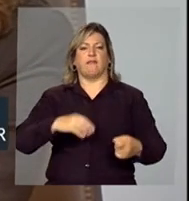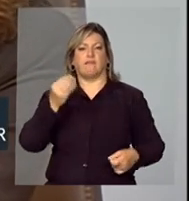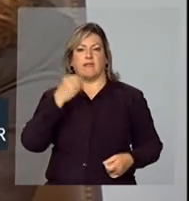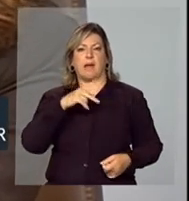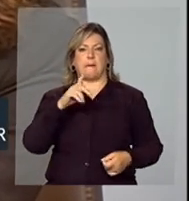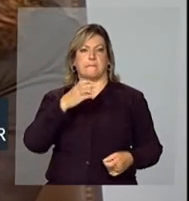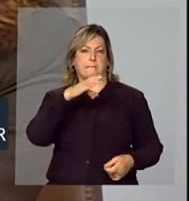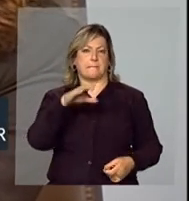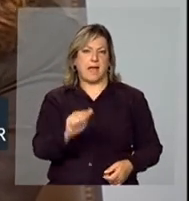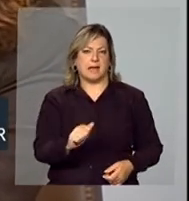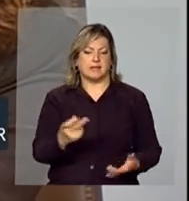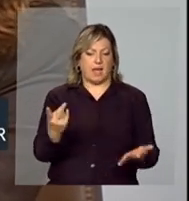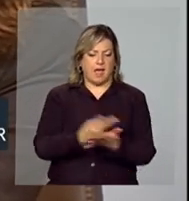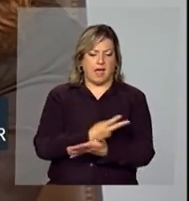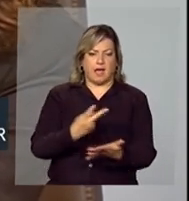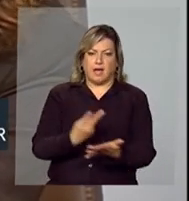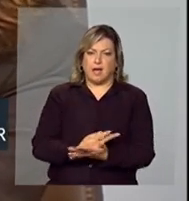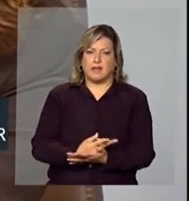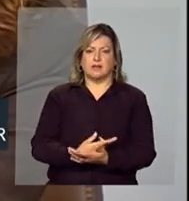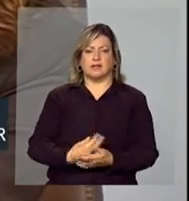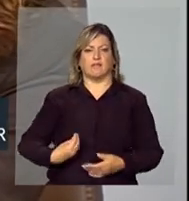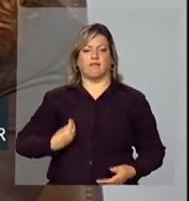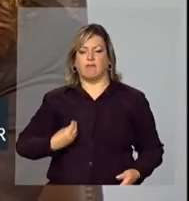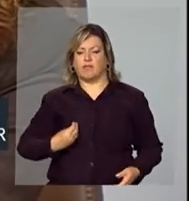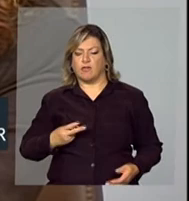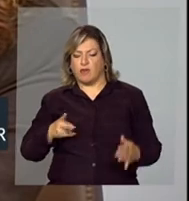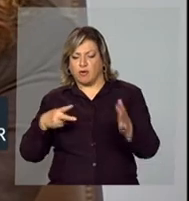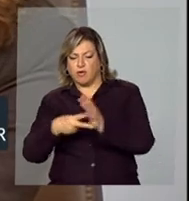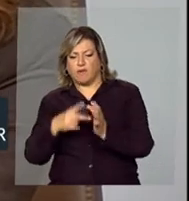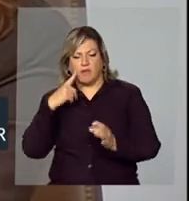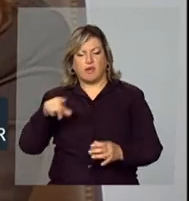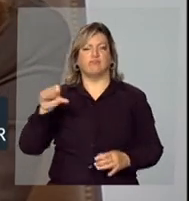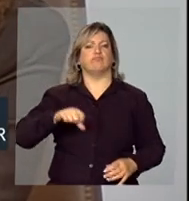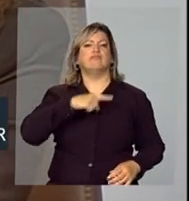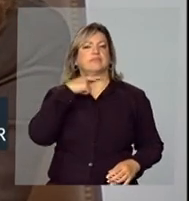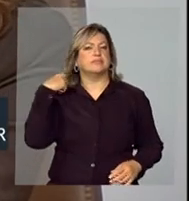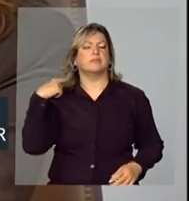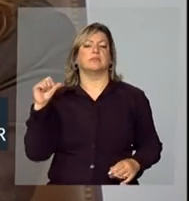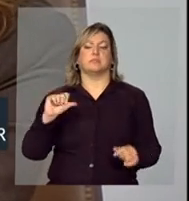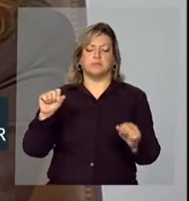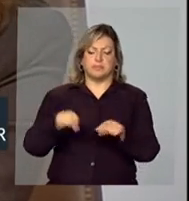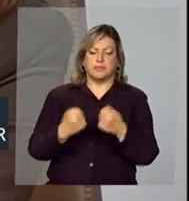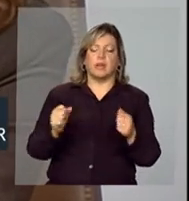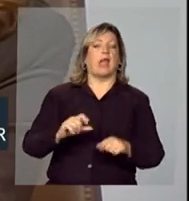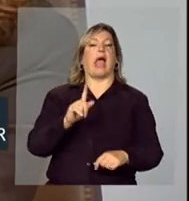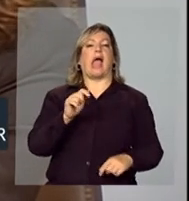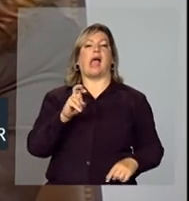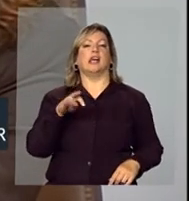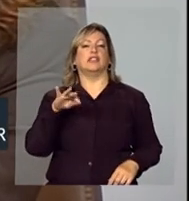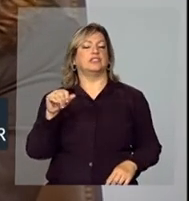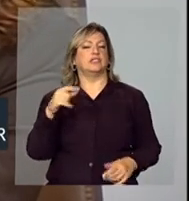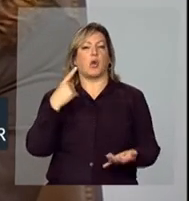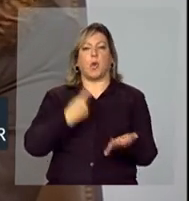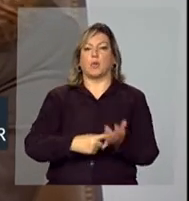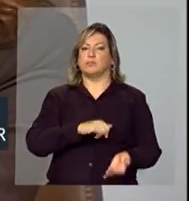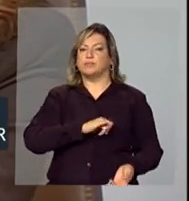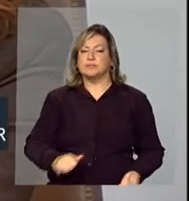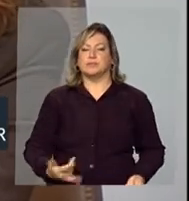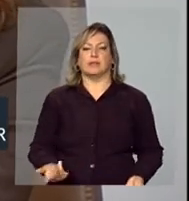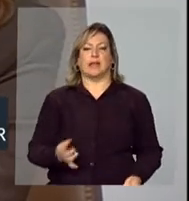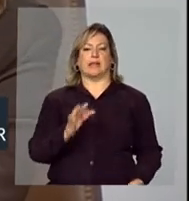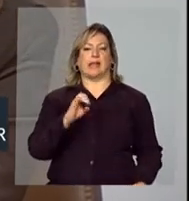peça de reposição o produto não funcionou adequadamente não se cumpriu garantia não havia assistência